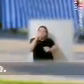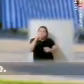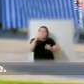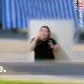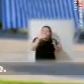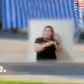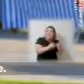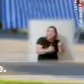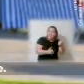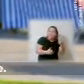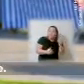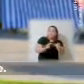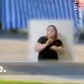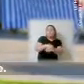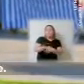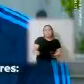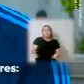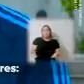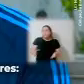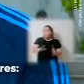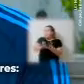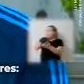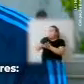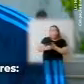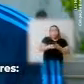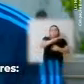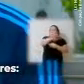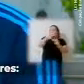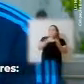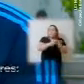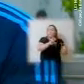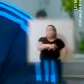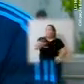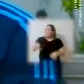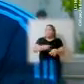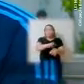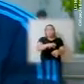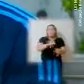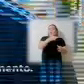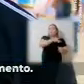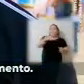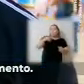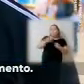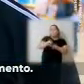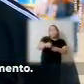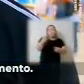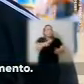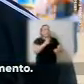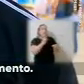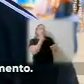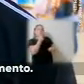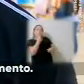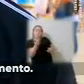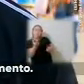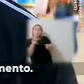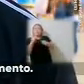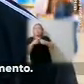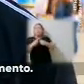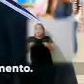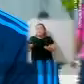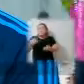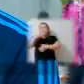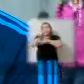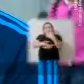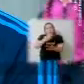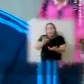atendido Eu entrei uma hora saindo, dez horas da noite É uma roubadeira, você afeta todos os setores Saúde, educação Sem médico, sem atendimento, sem